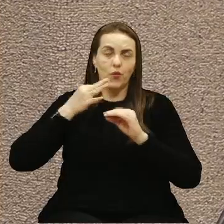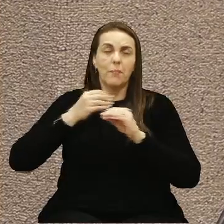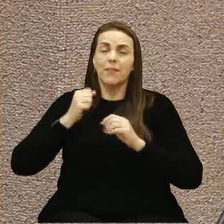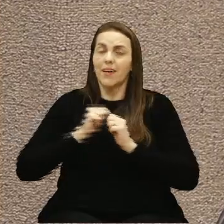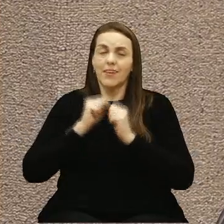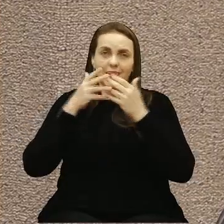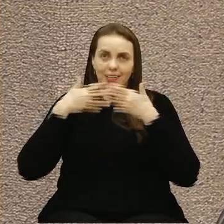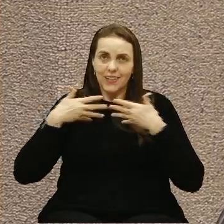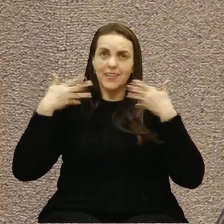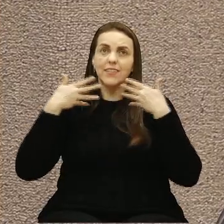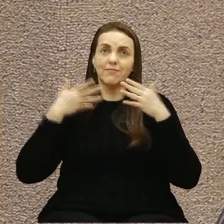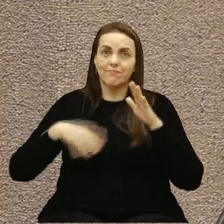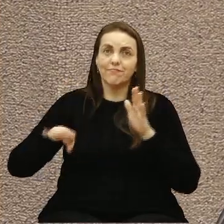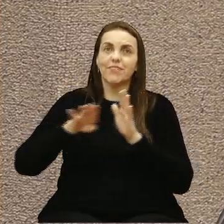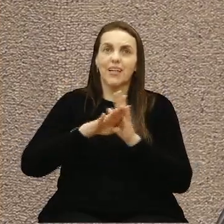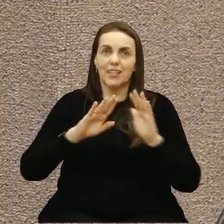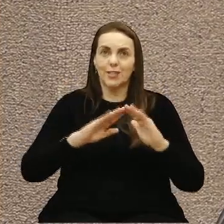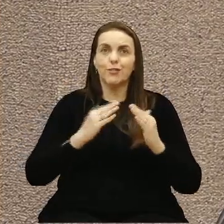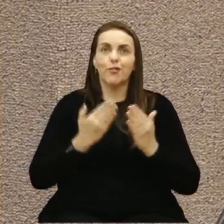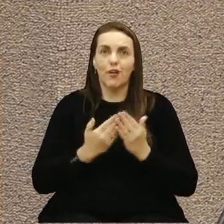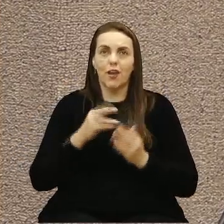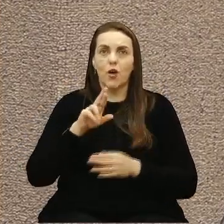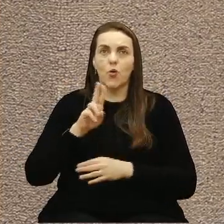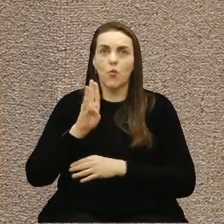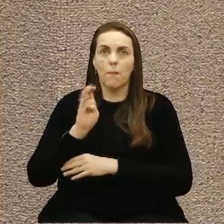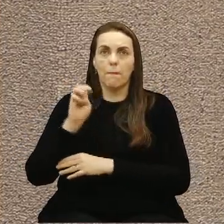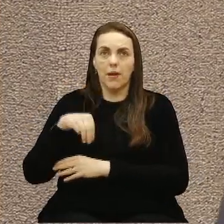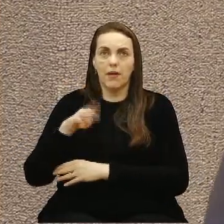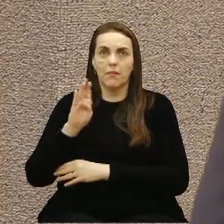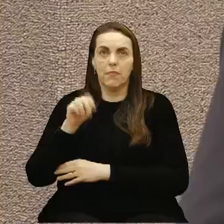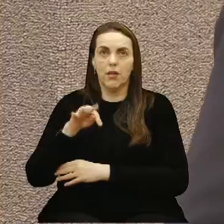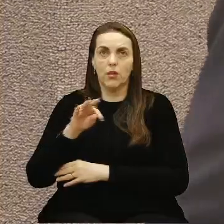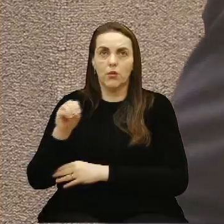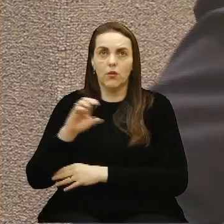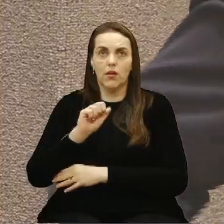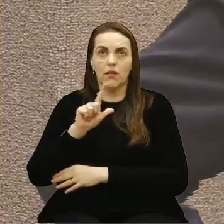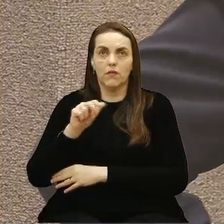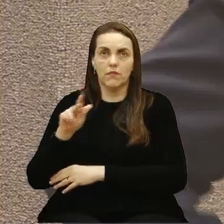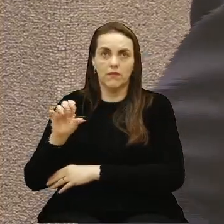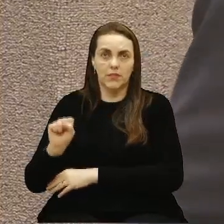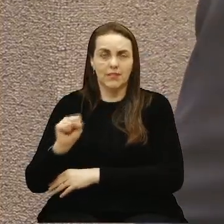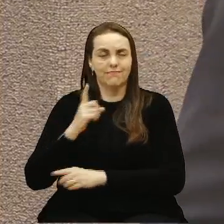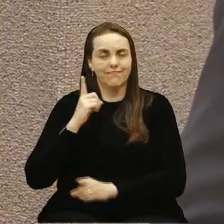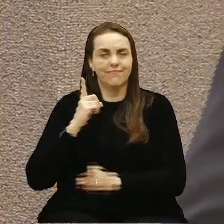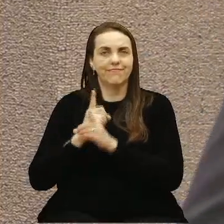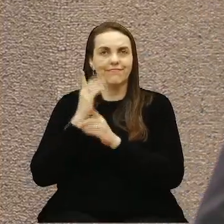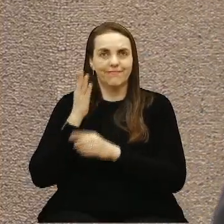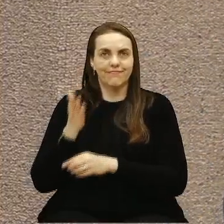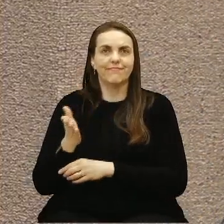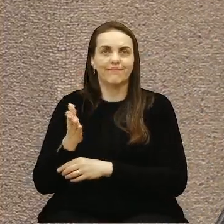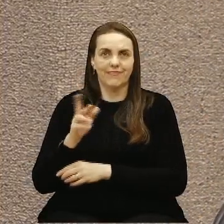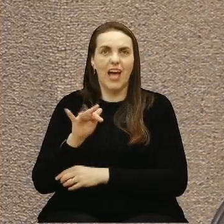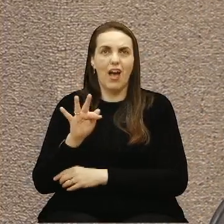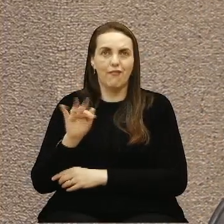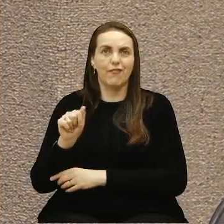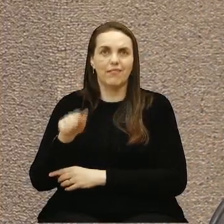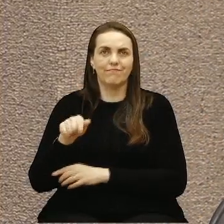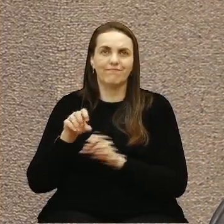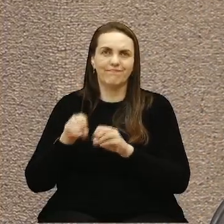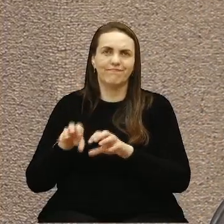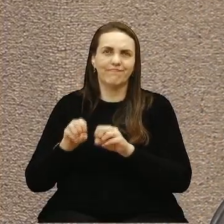de chegar na escola Rubem Bento Alves e encontrar o Rafael ensinando